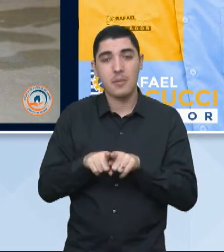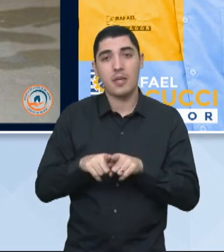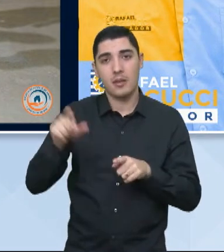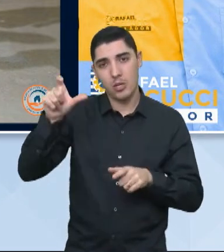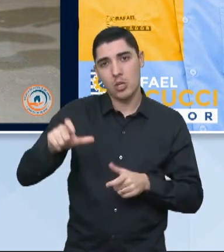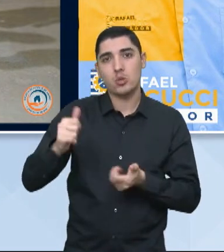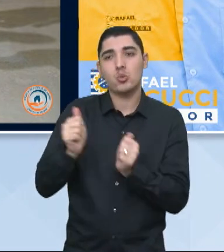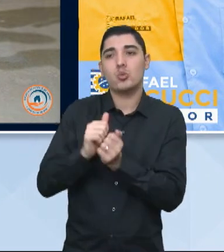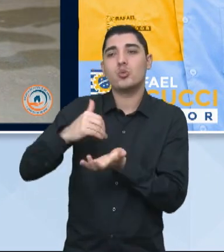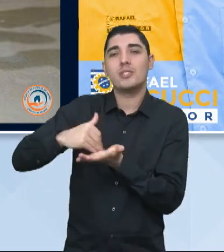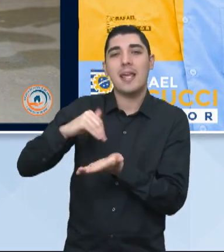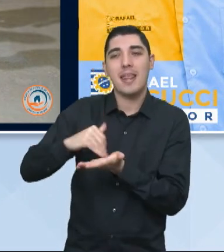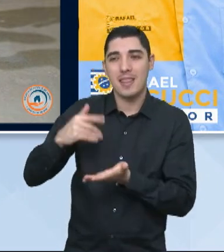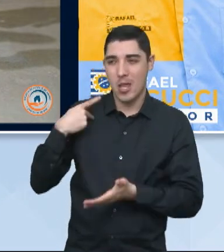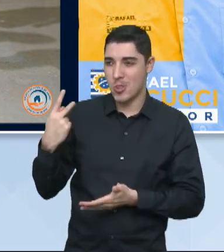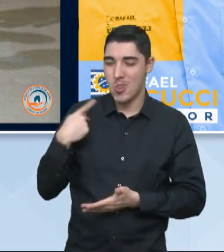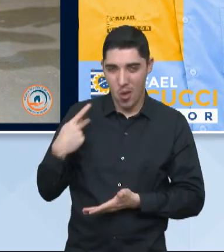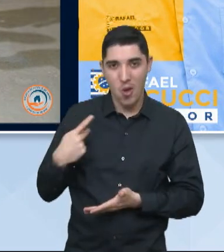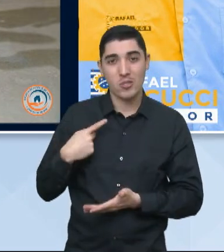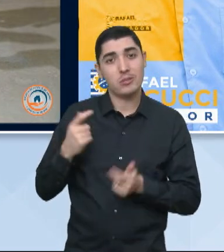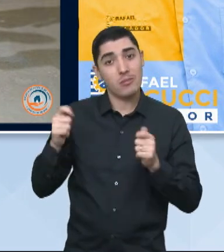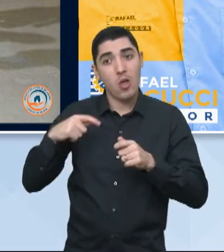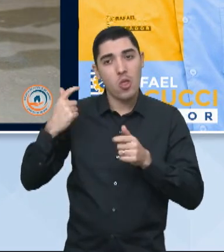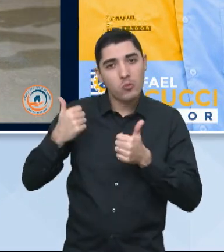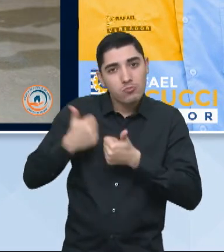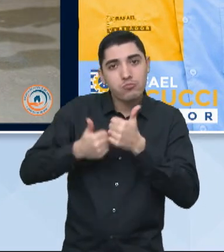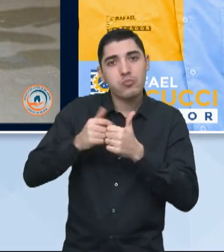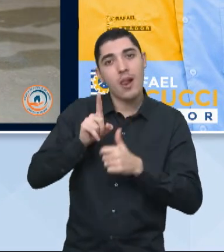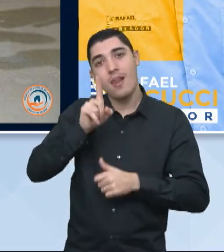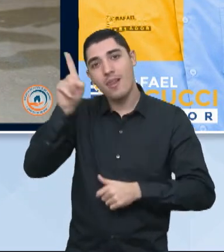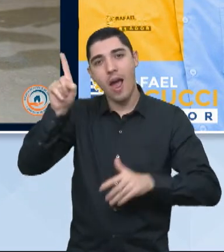Governança, que está aqui ao lado, para que a gente também possa jogar no Teatrão, que a